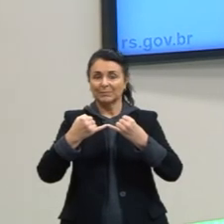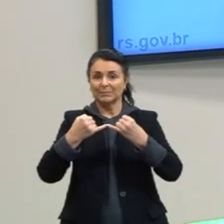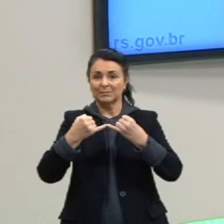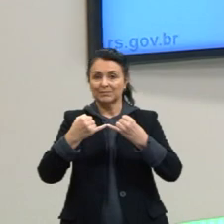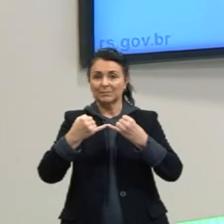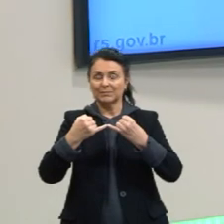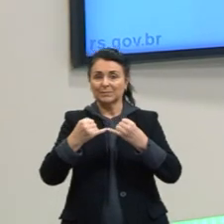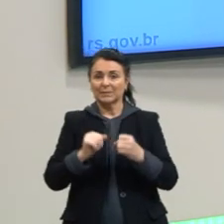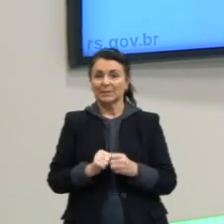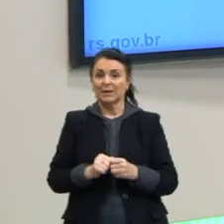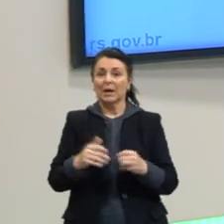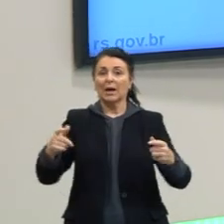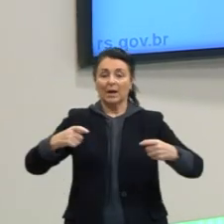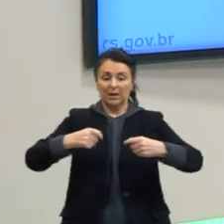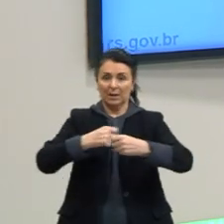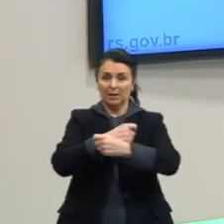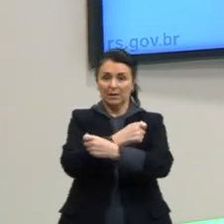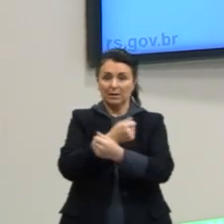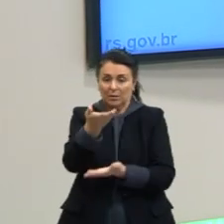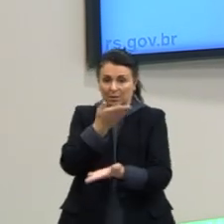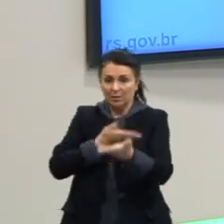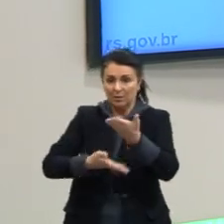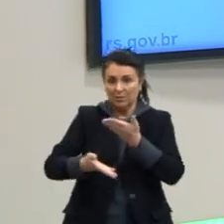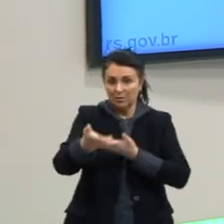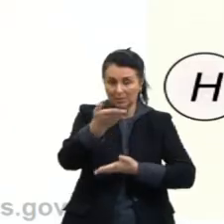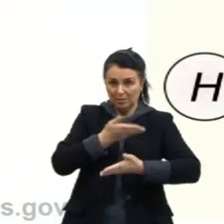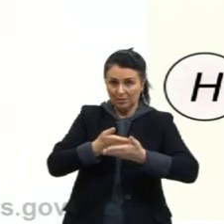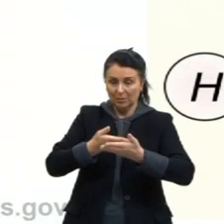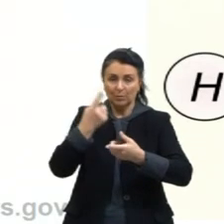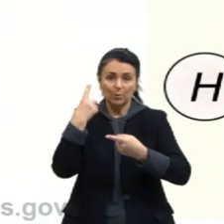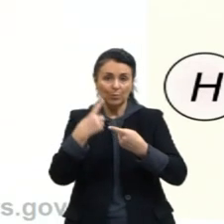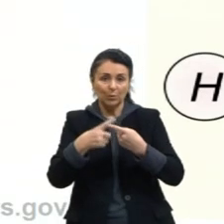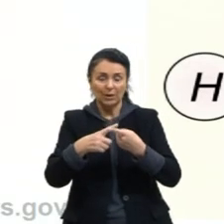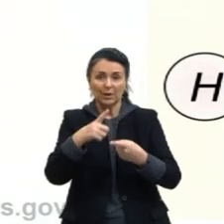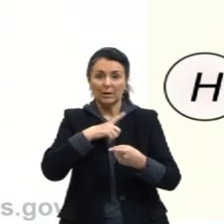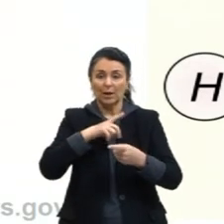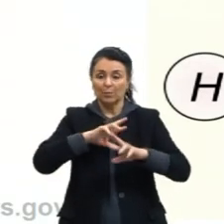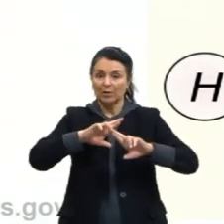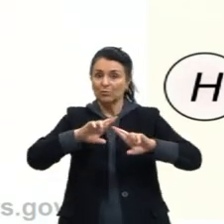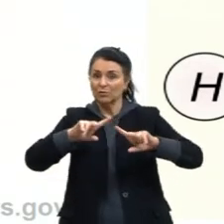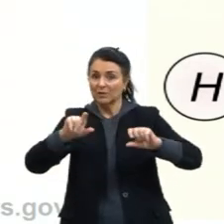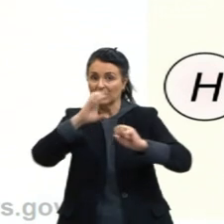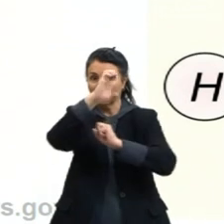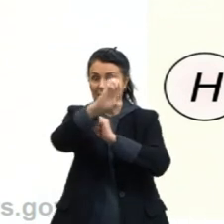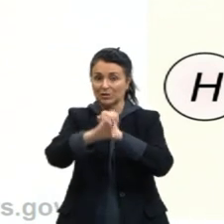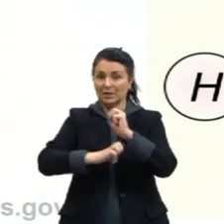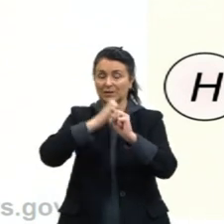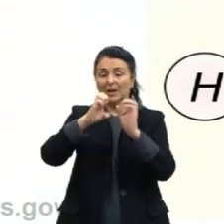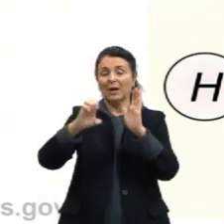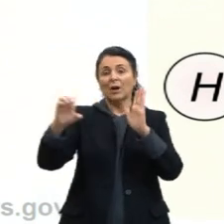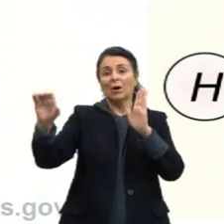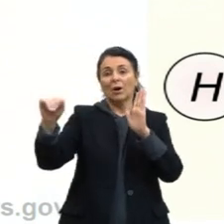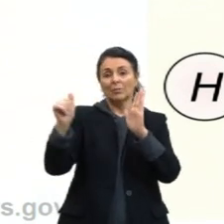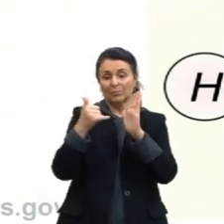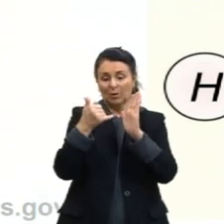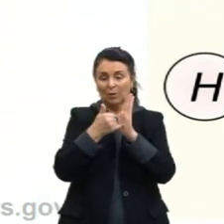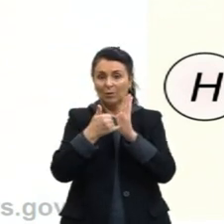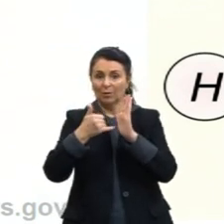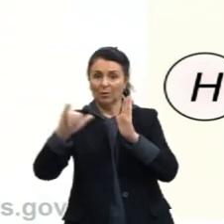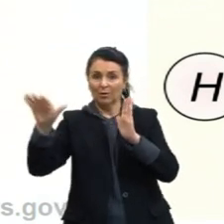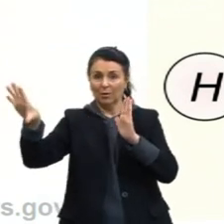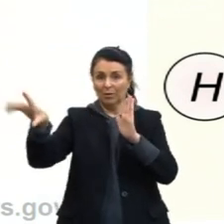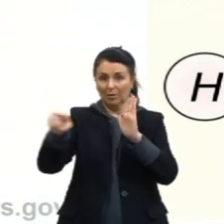e a ligação covalente é o compartilhamento que ocorre Porque existe uma diferença de eletronegatividade não